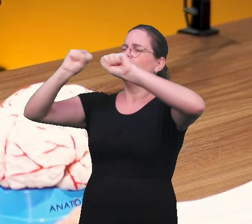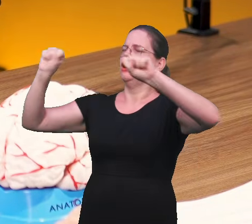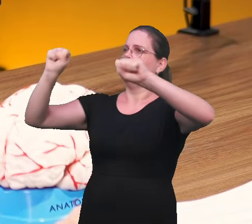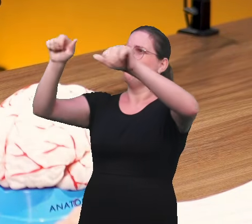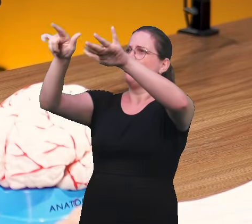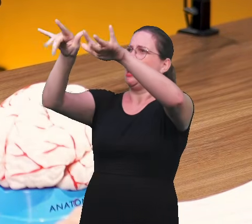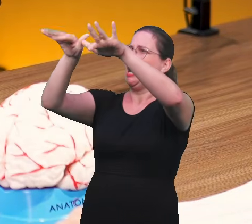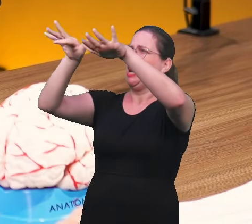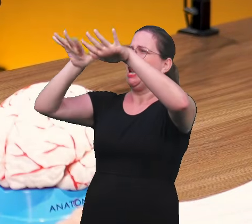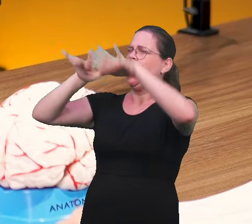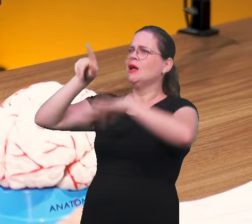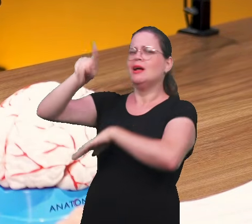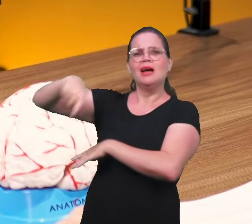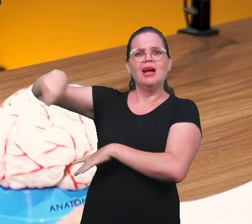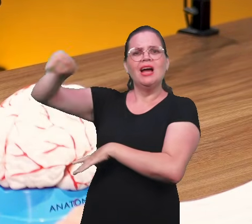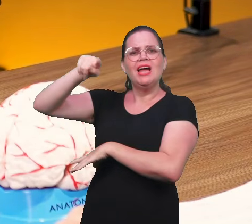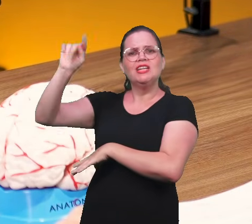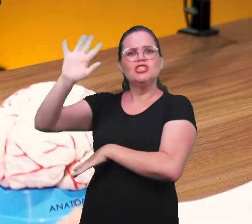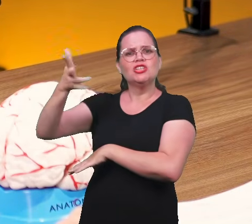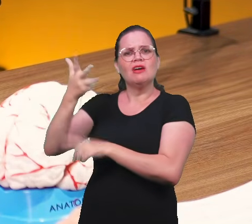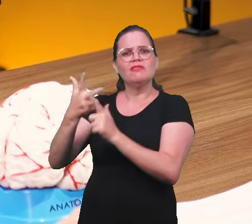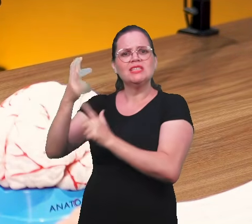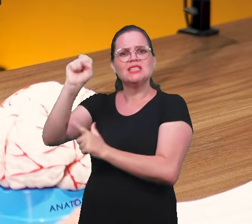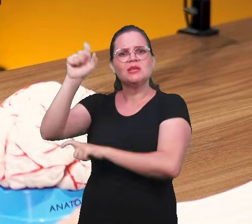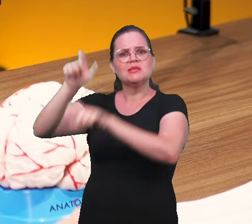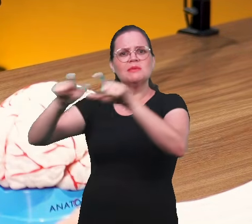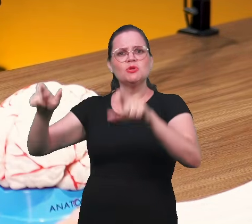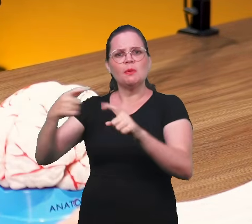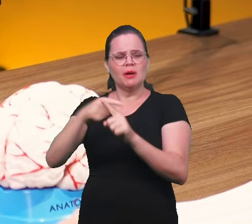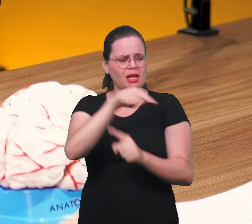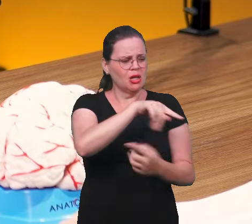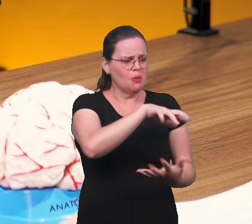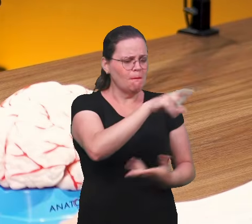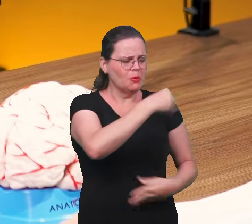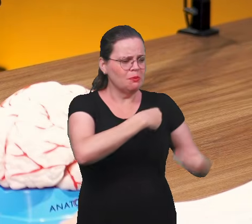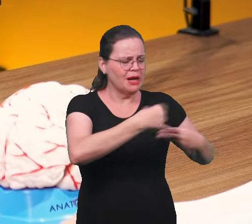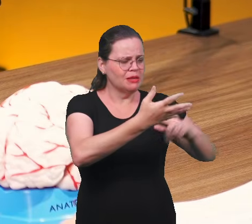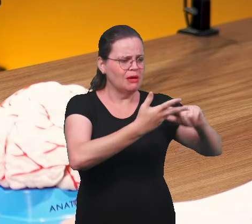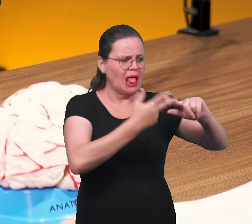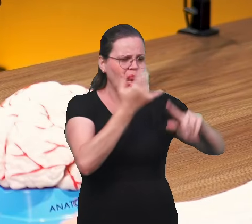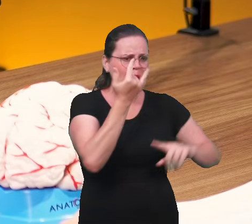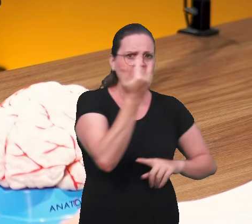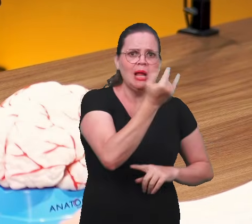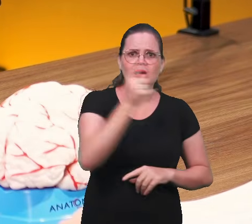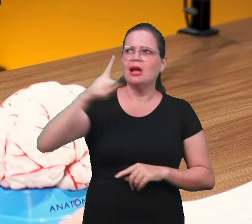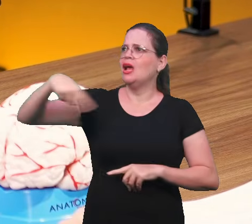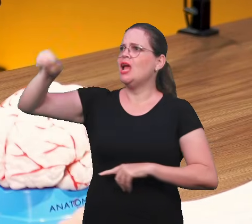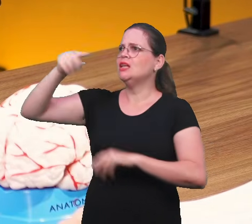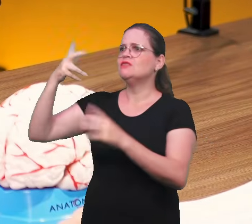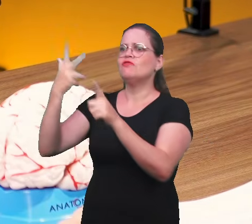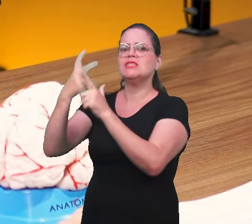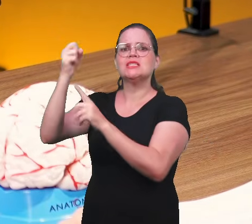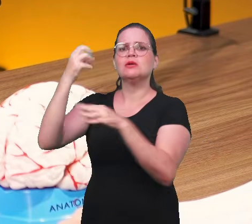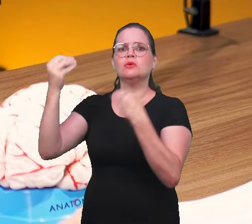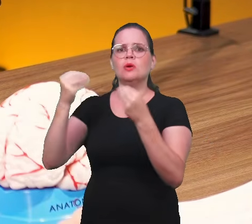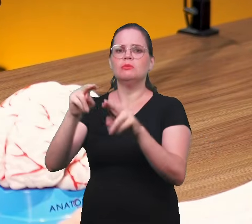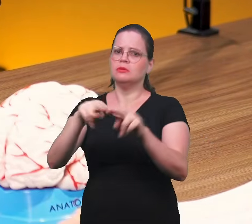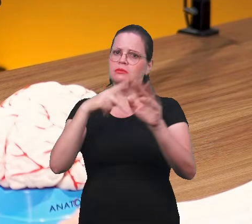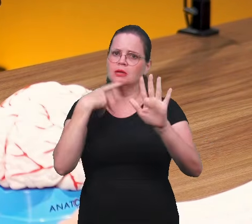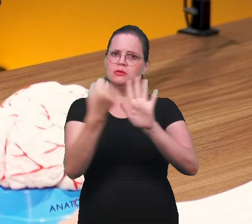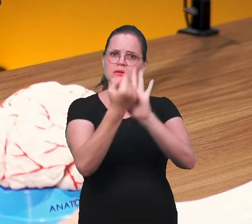eternidade. Como eles venceram? Aquele mundo, tudo aquilo. Eles o venceram pelo sangue do Cordeiro e